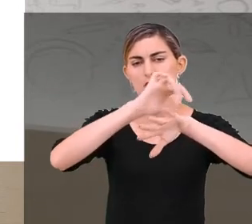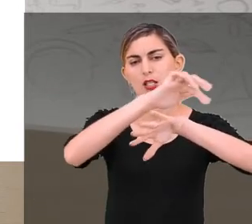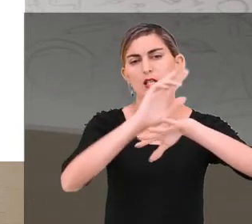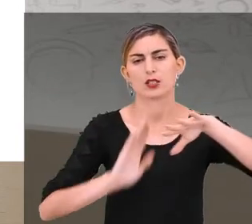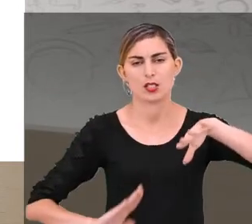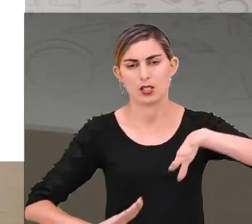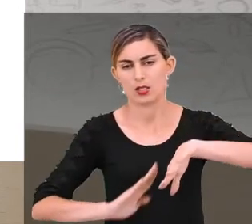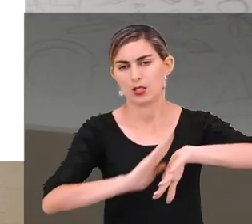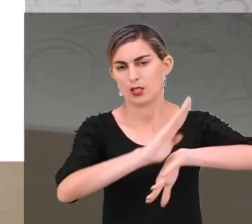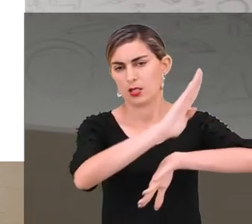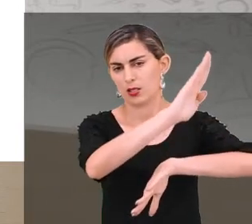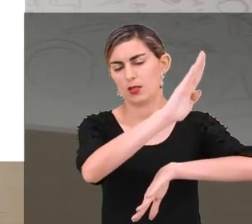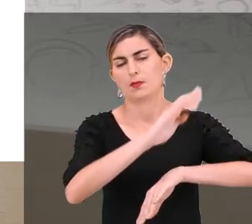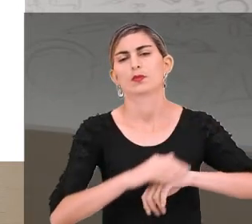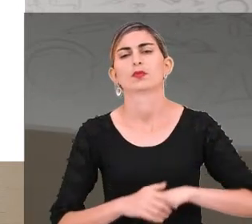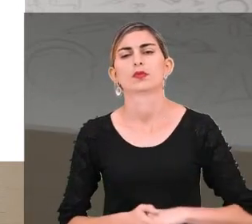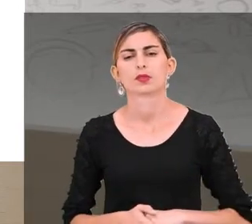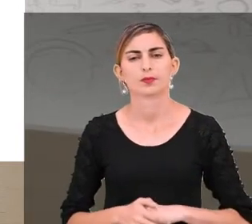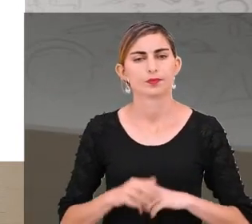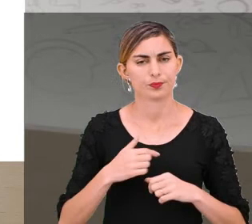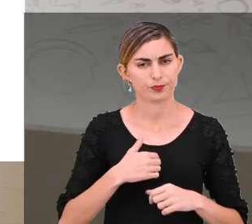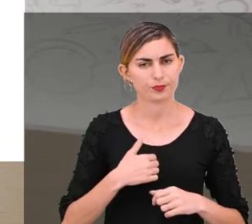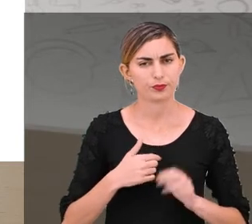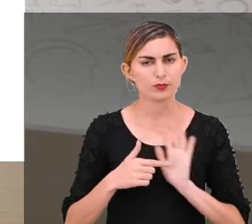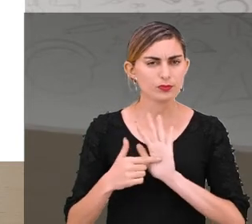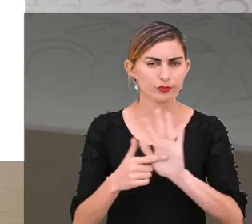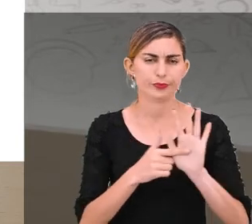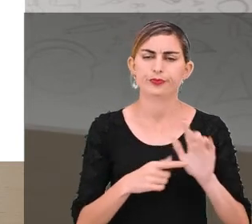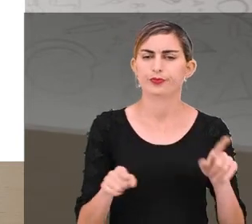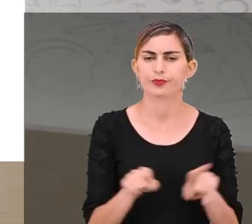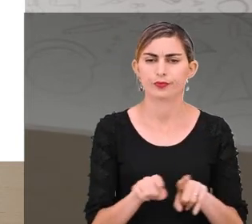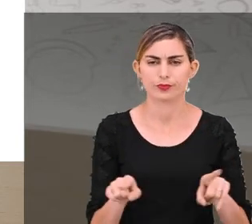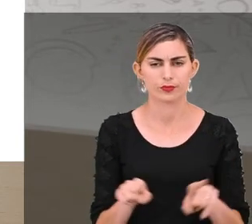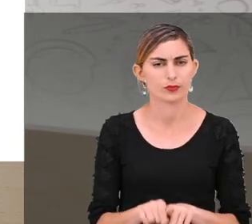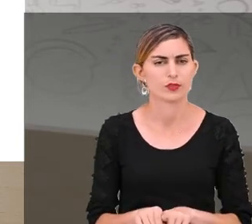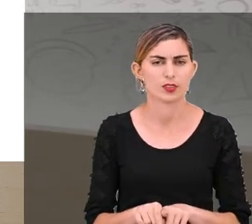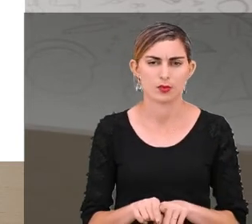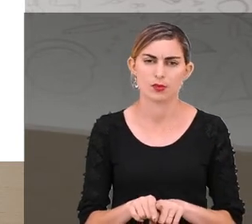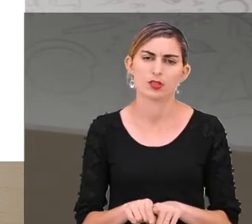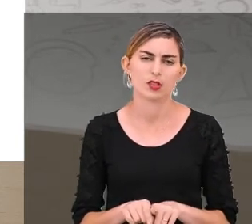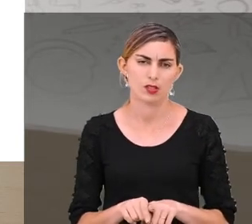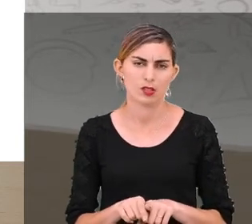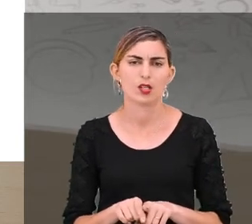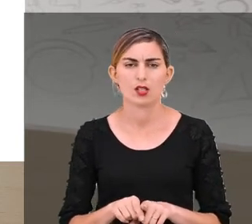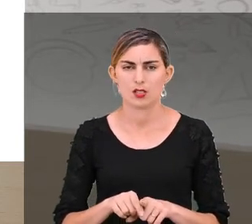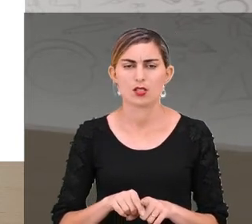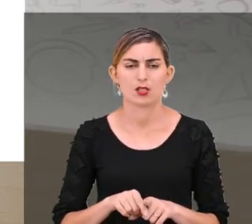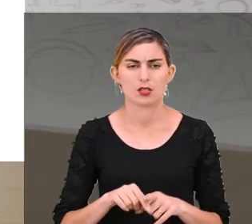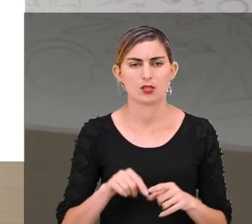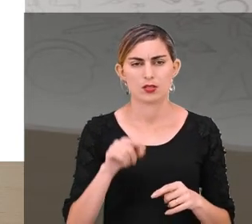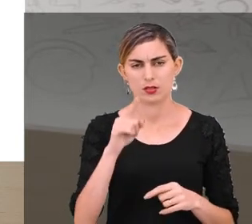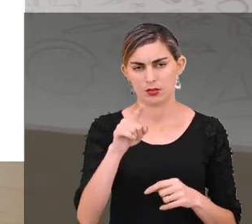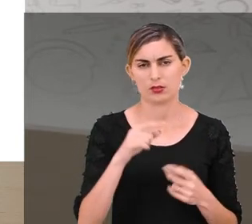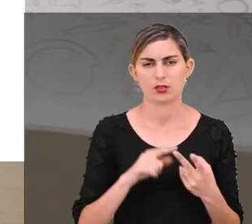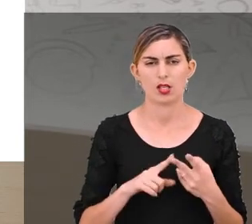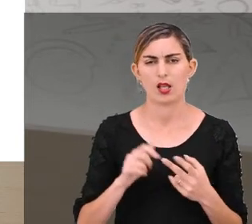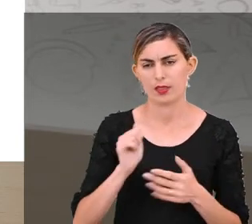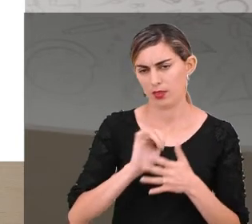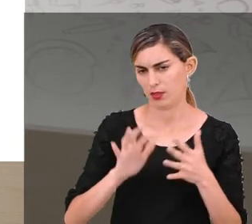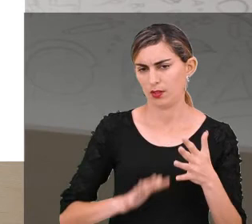nos locais de maior diferença de desnível. Eu trago também aqui para você, estudante, uma